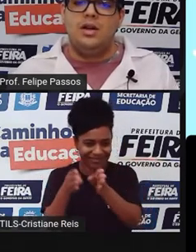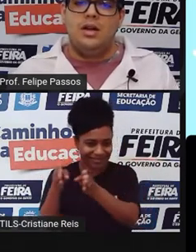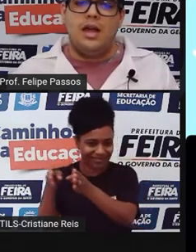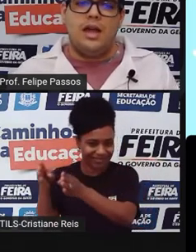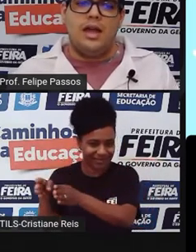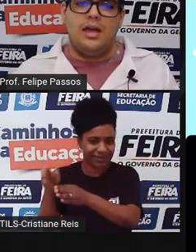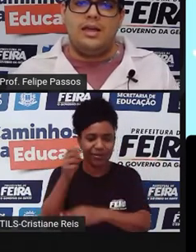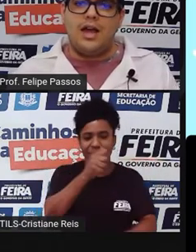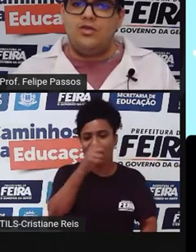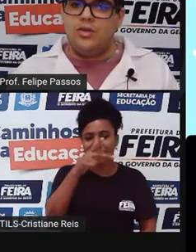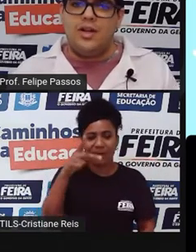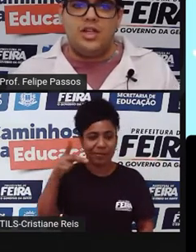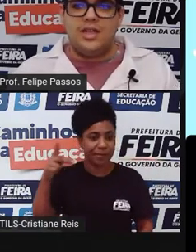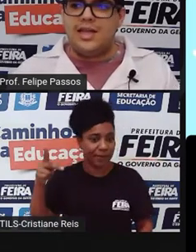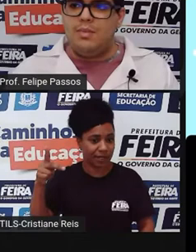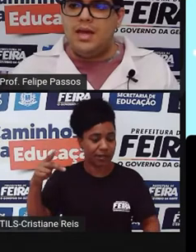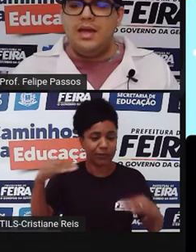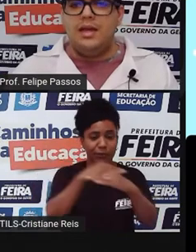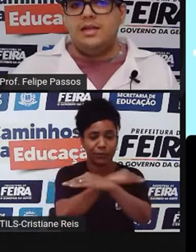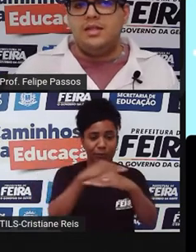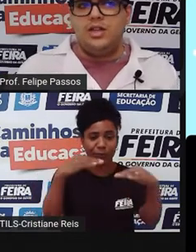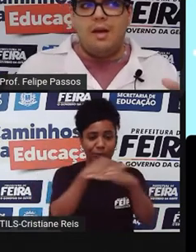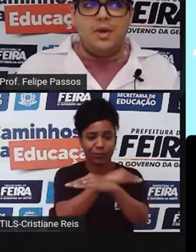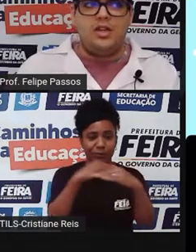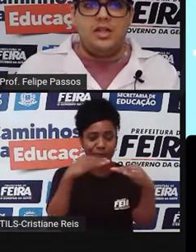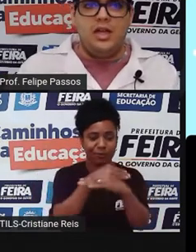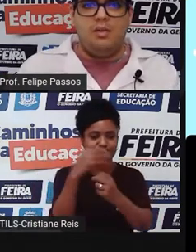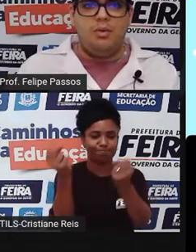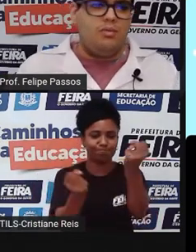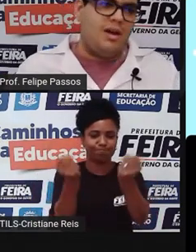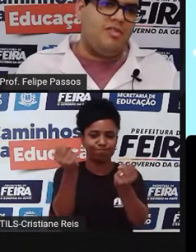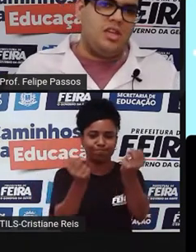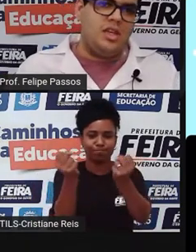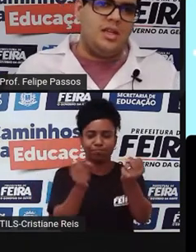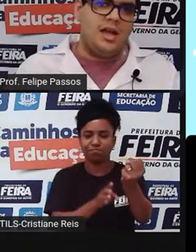trânsito que ajudam a gente a saber se de repente